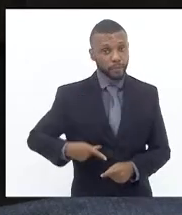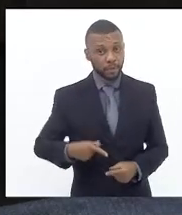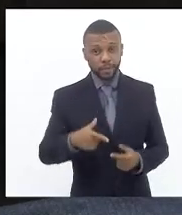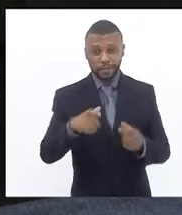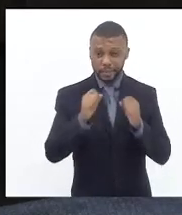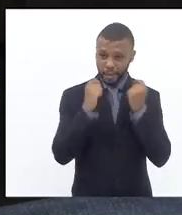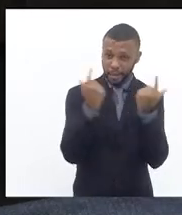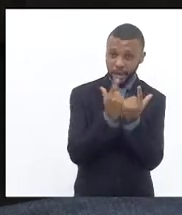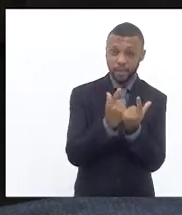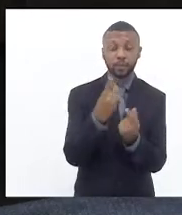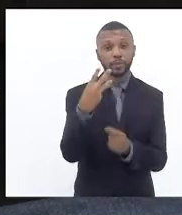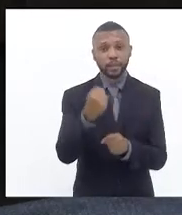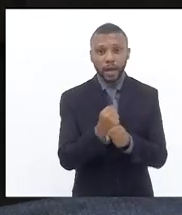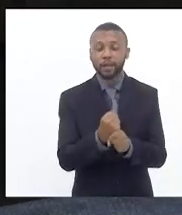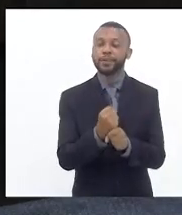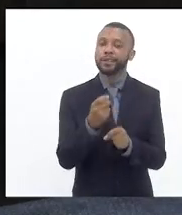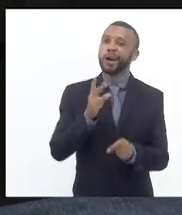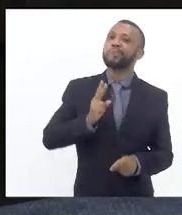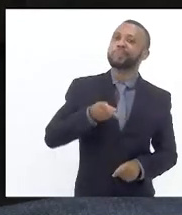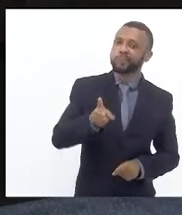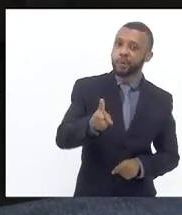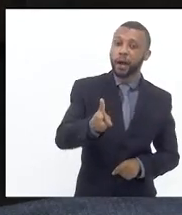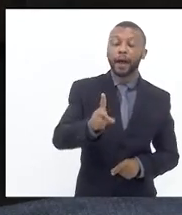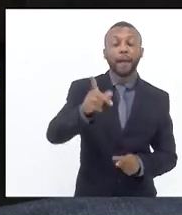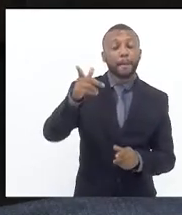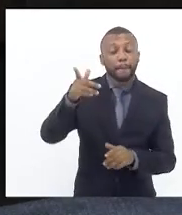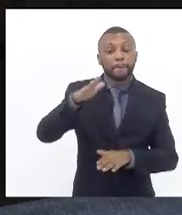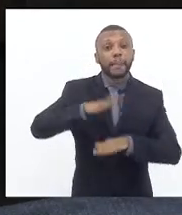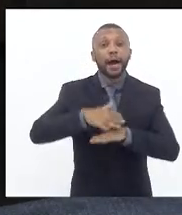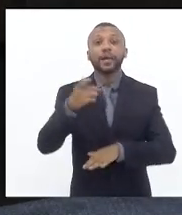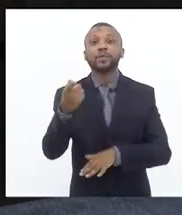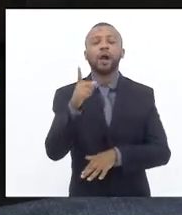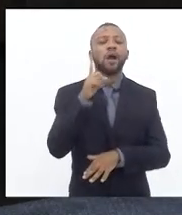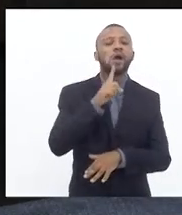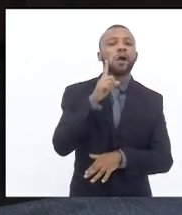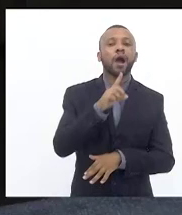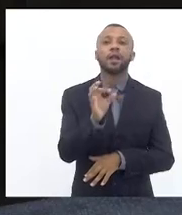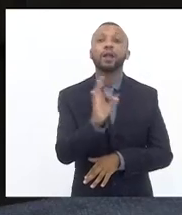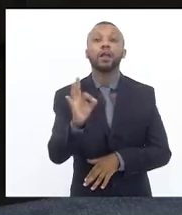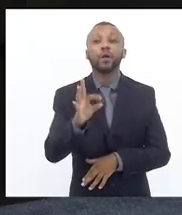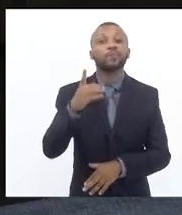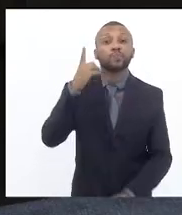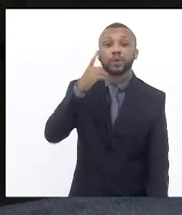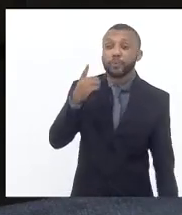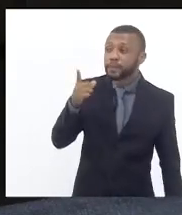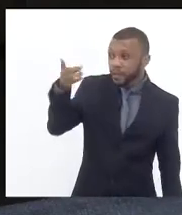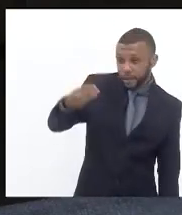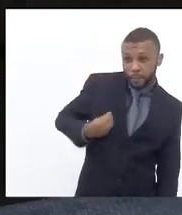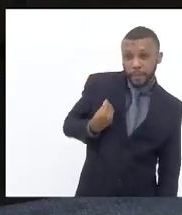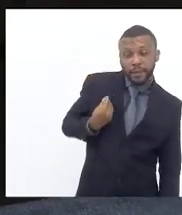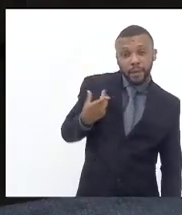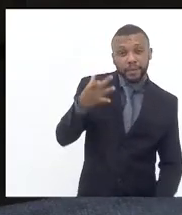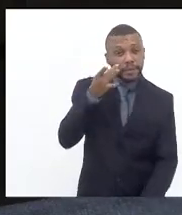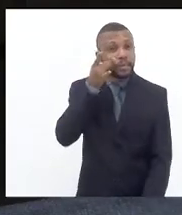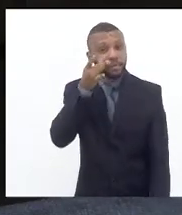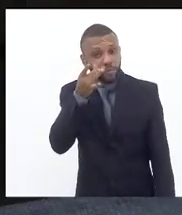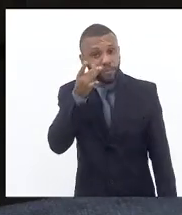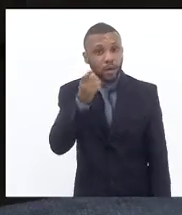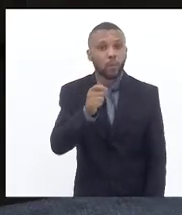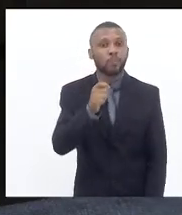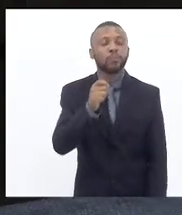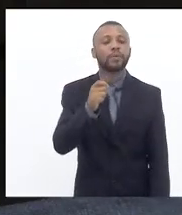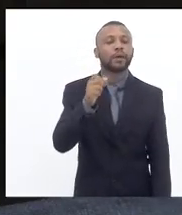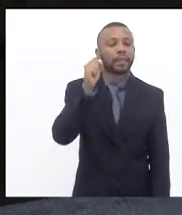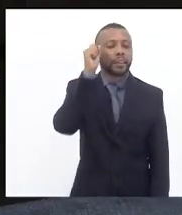que o treino seria amante de piso mandou que não haveria pegadinha o deputado e não haveria pegadinha não